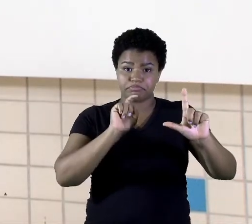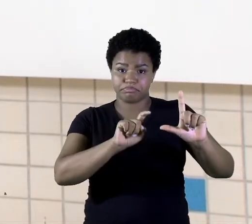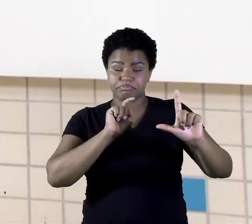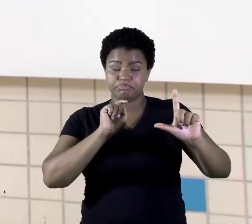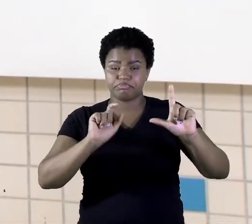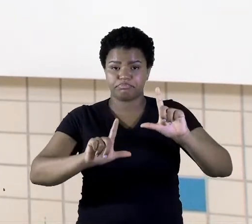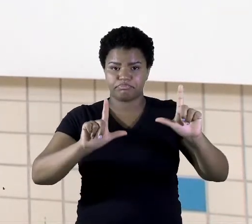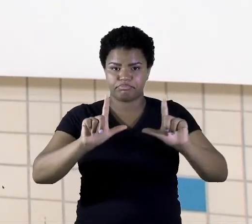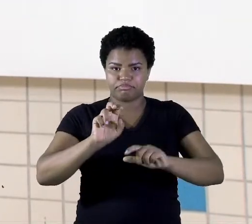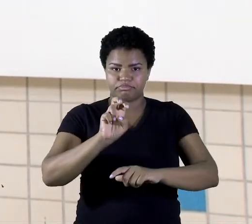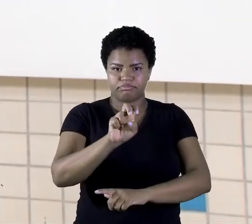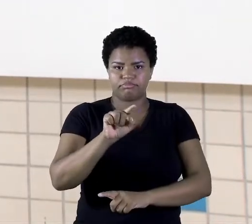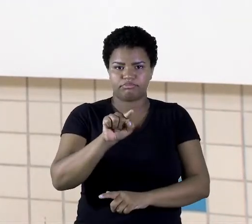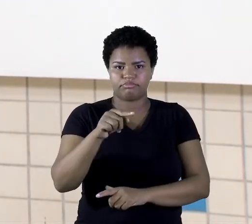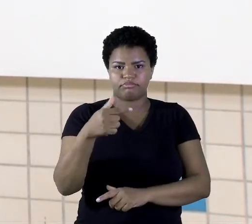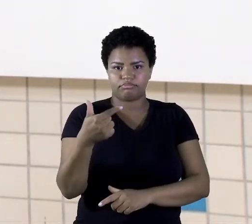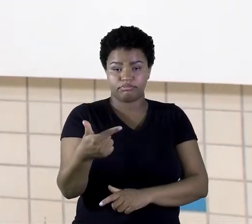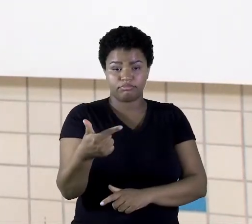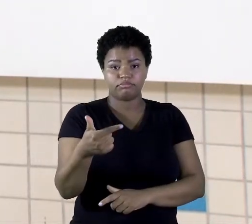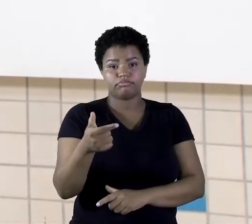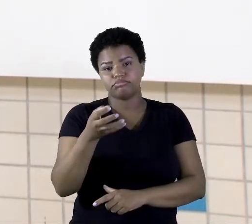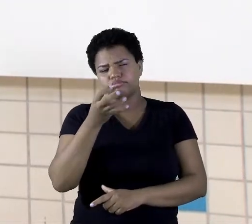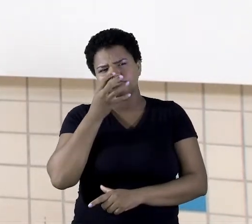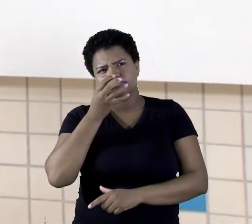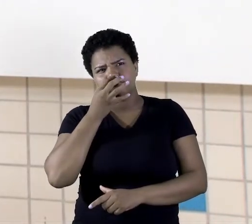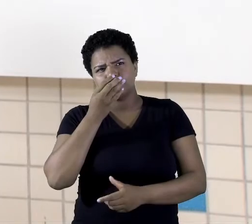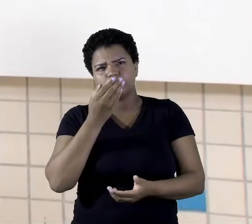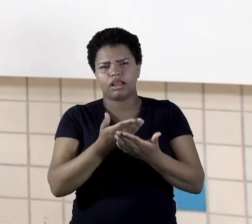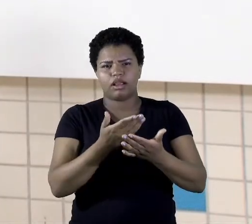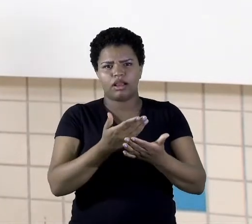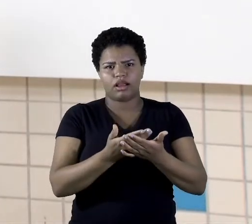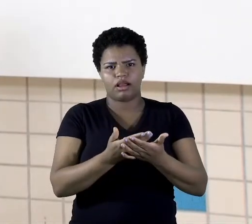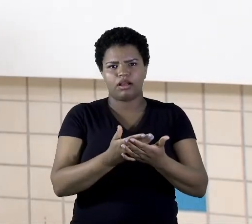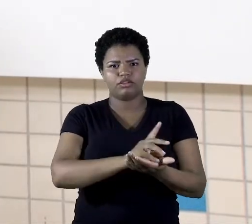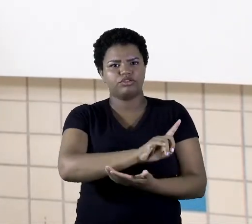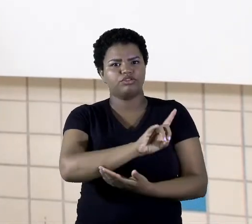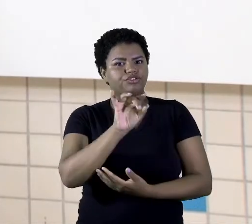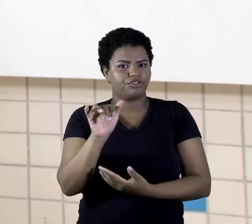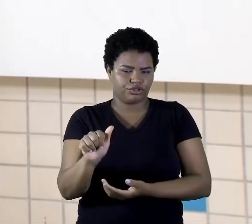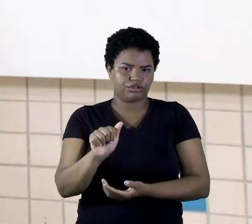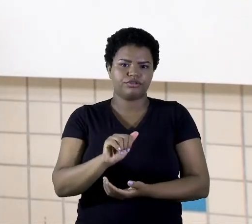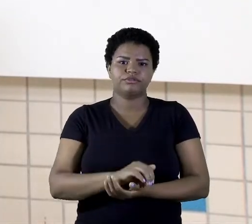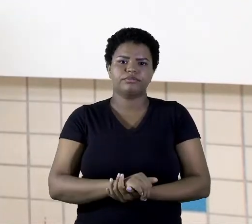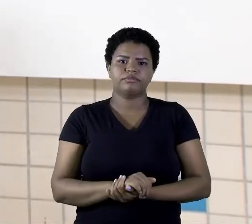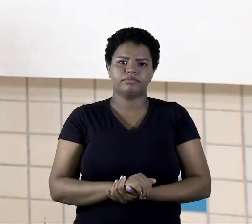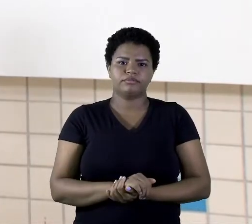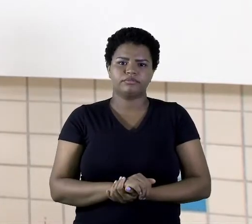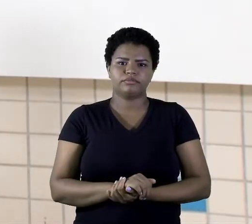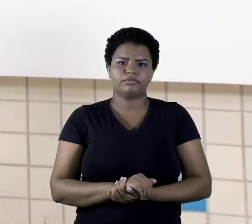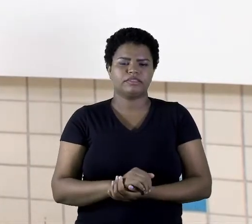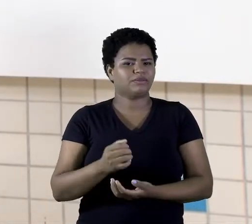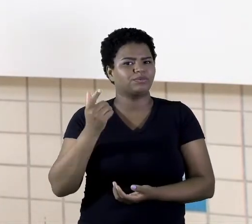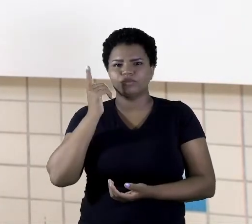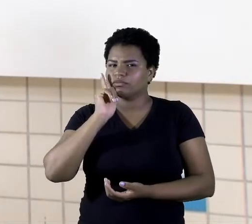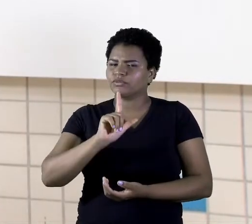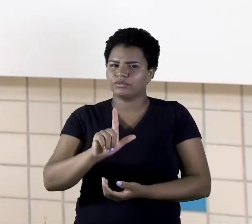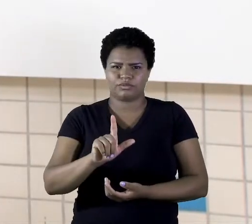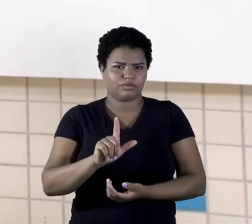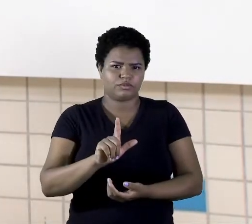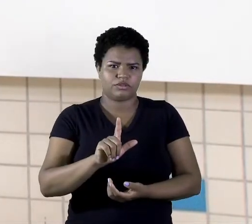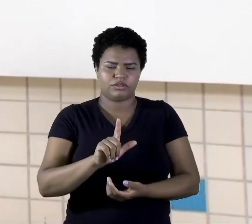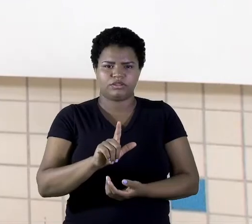você responder essas atividades que ficam aí disponíveis para vocês nesses blocos aí de 15